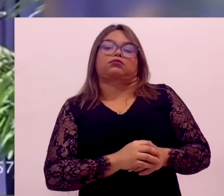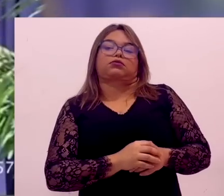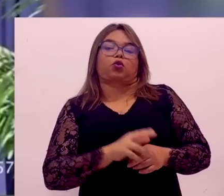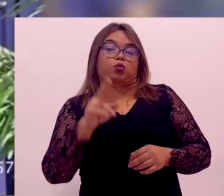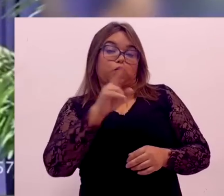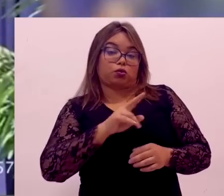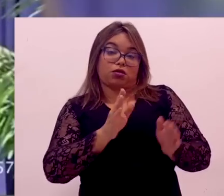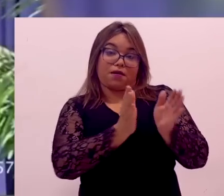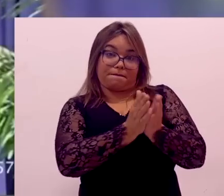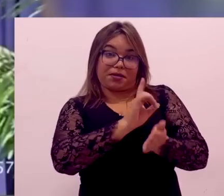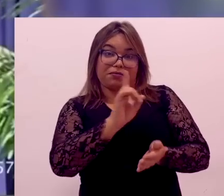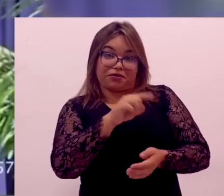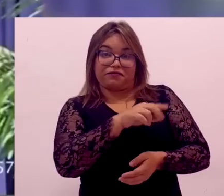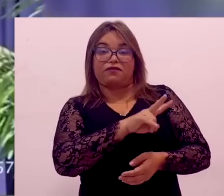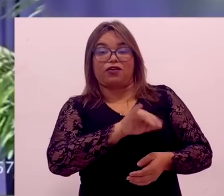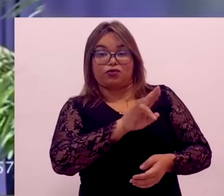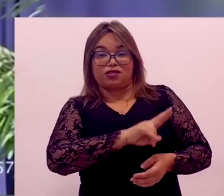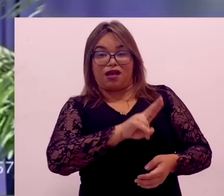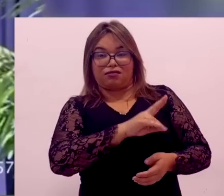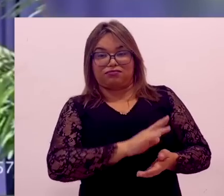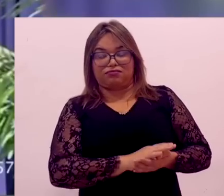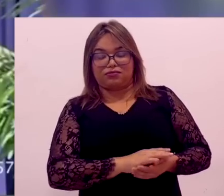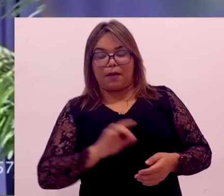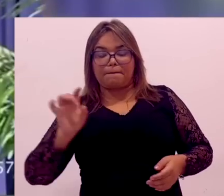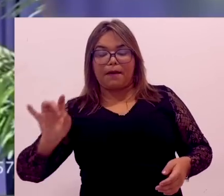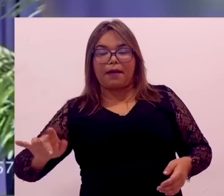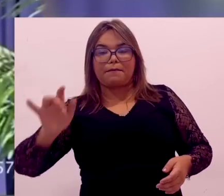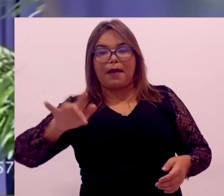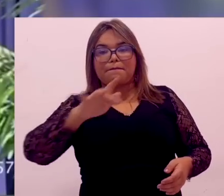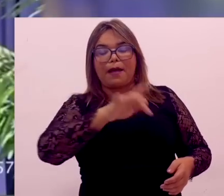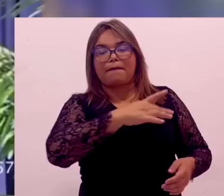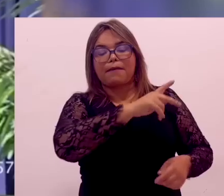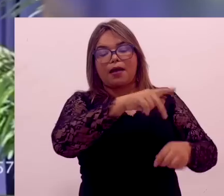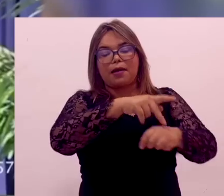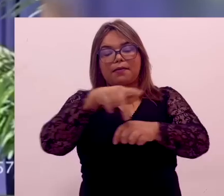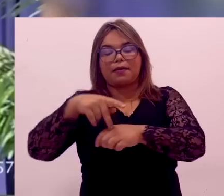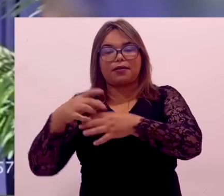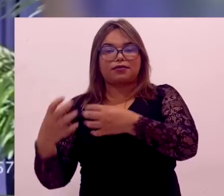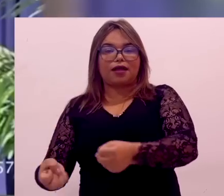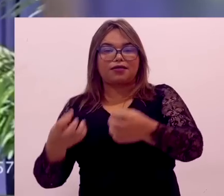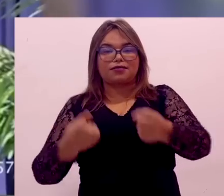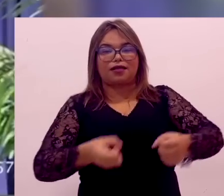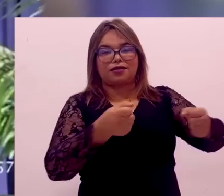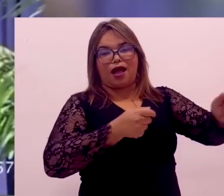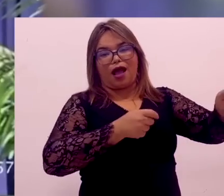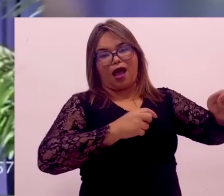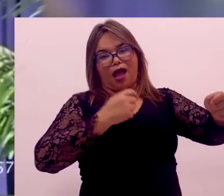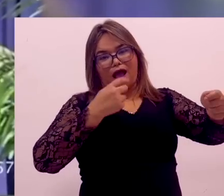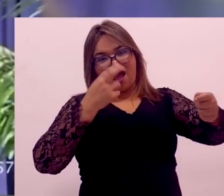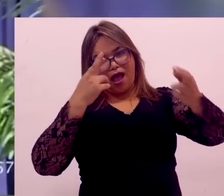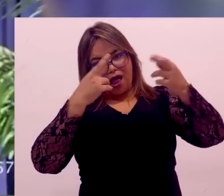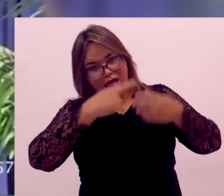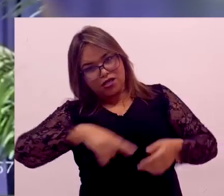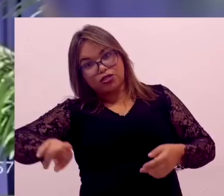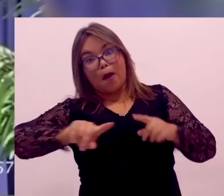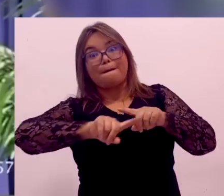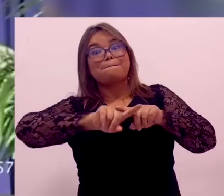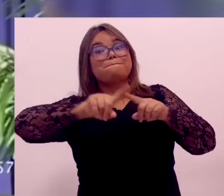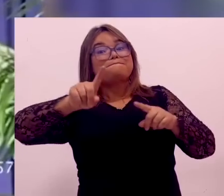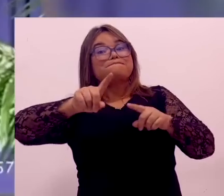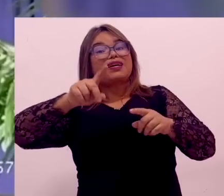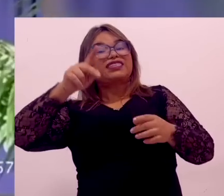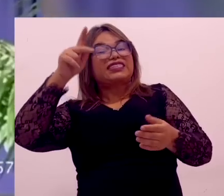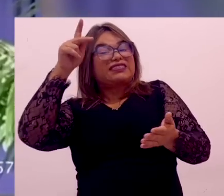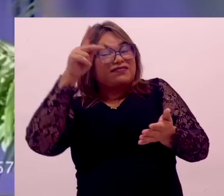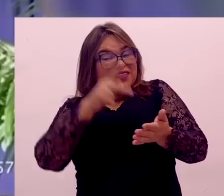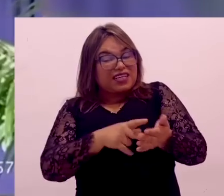o cristianismo será a base do movimento. Mas, em realidade, ele é controlado por um outro